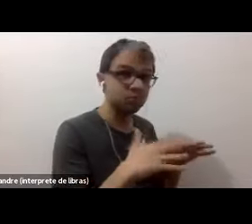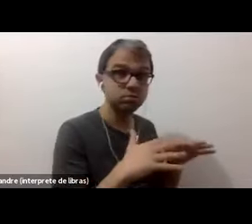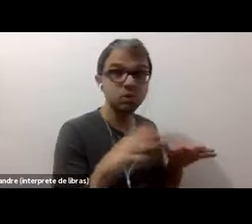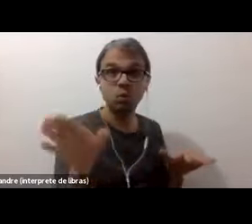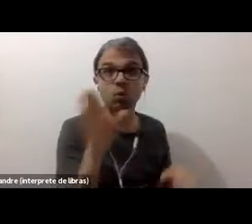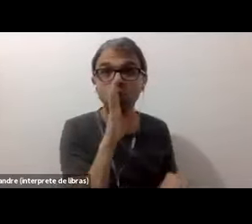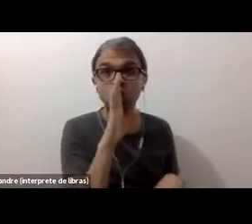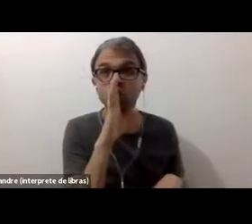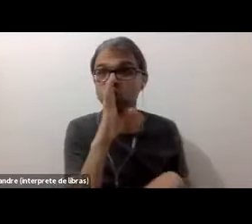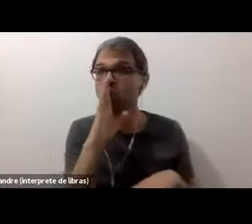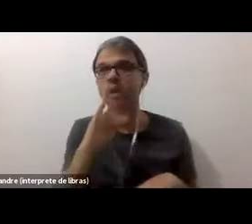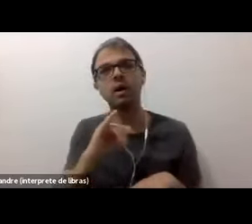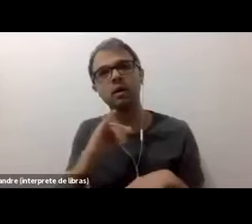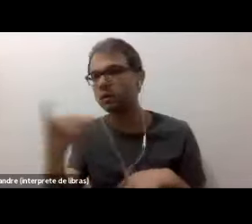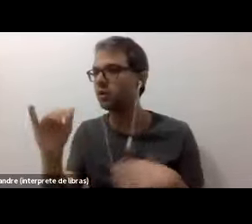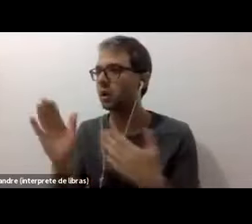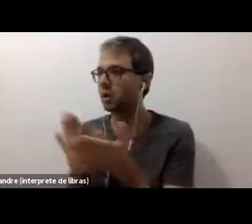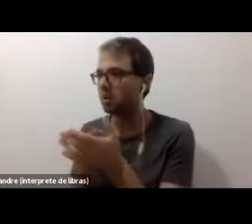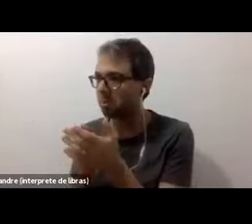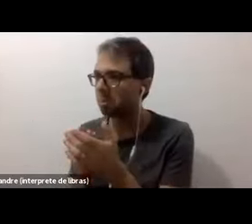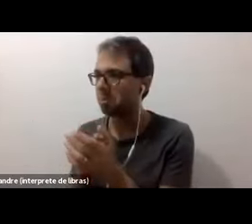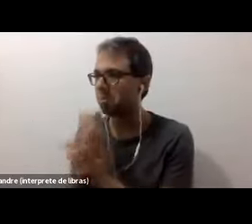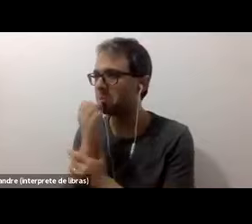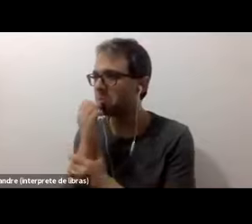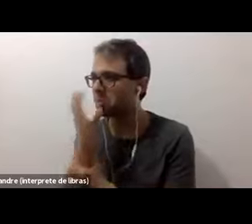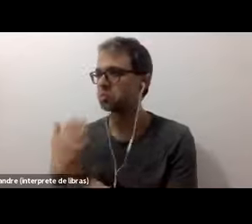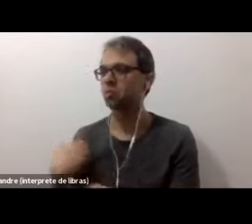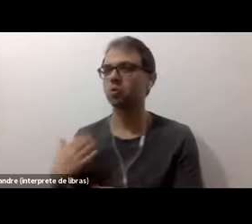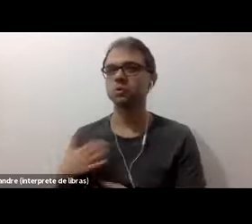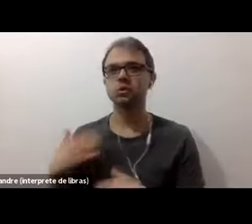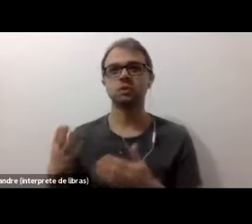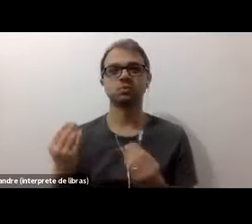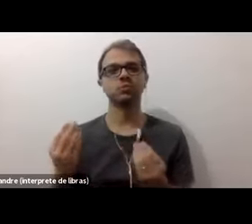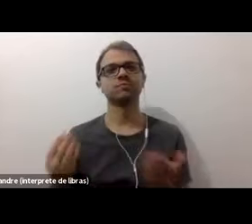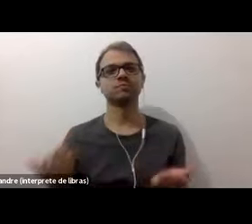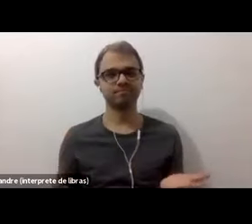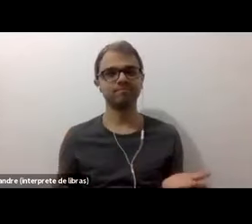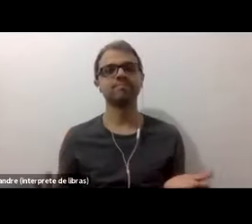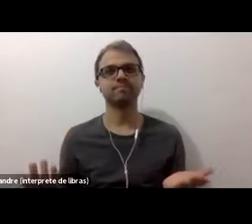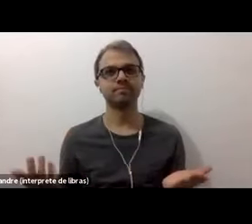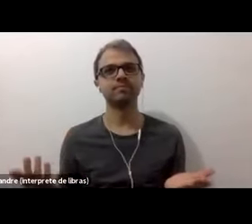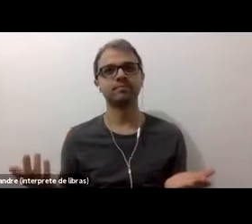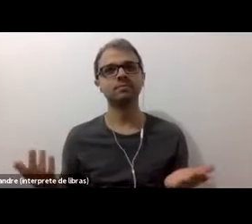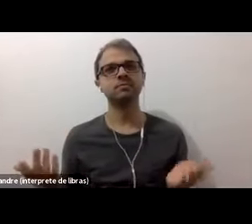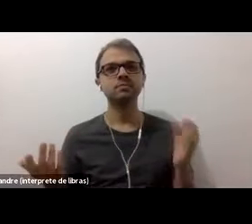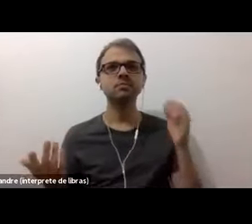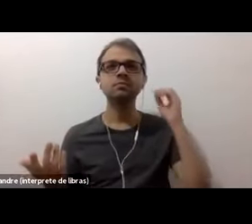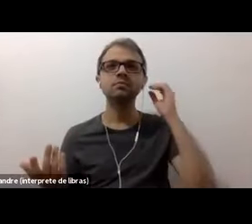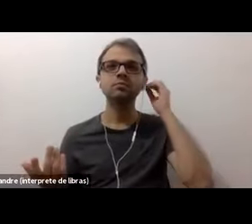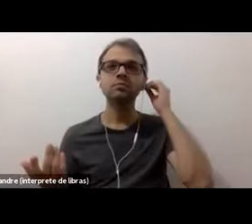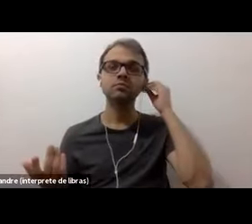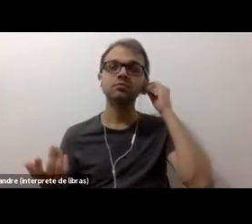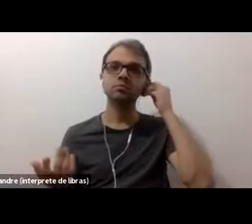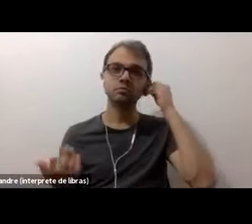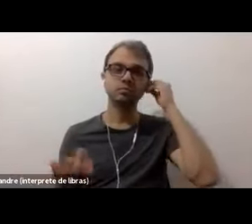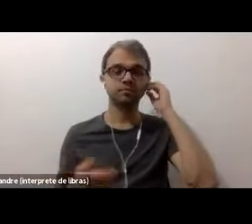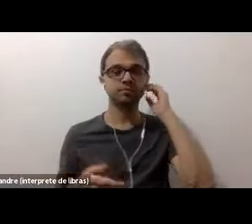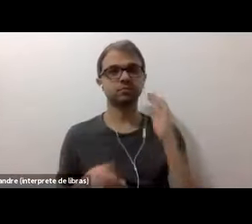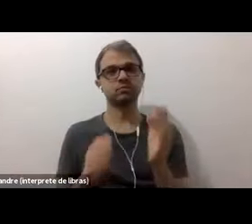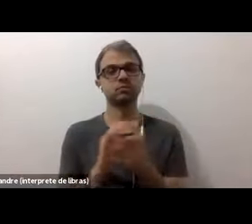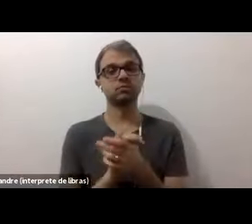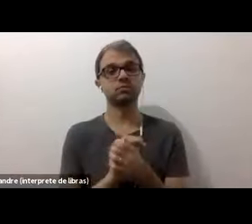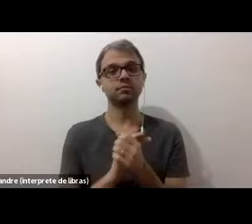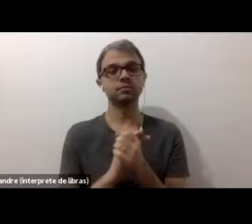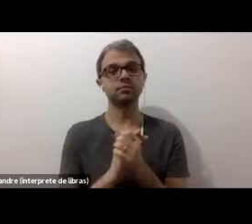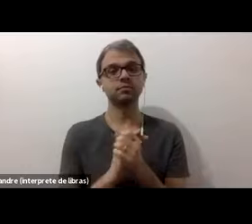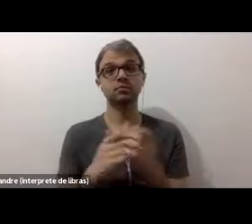isso mesmo, né? Ou coisas que ela já pode fazer sozinha, coisas que ela deixou de fazer, por exemplo, olha, eu